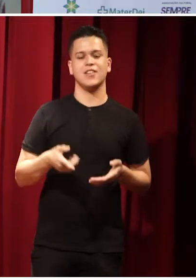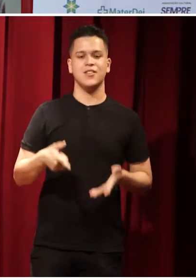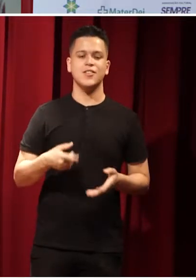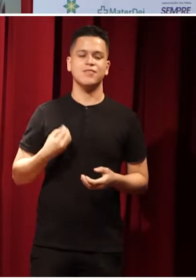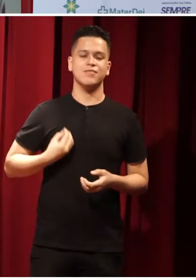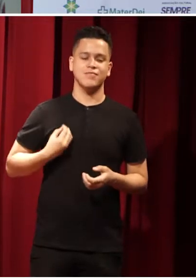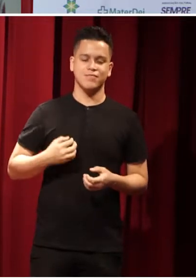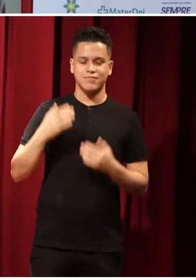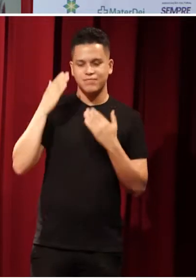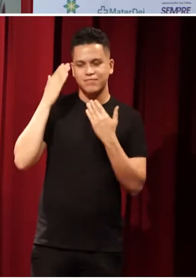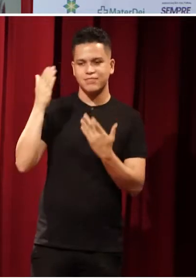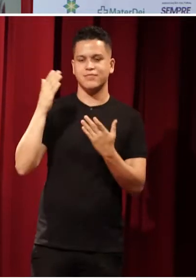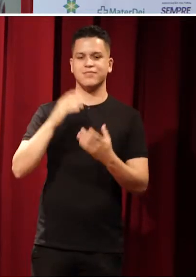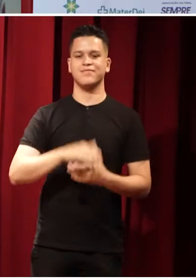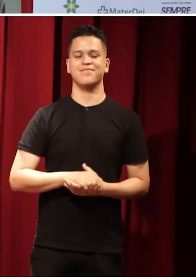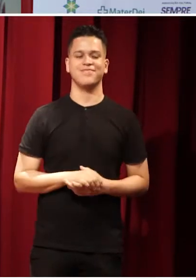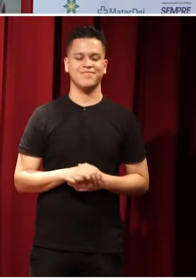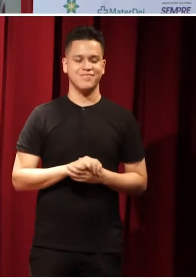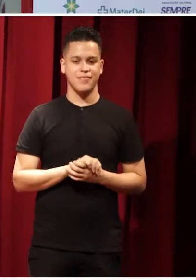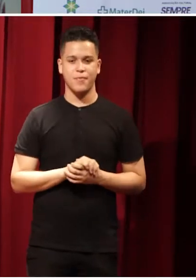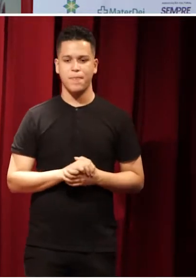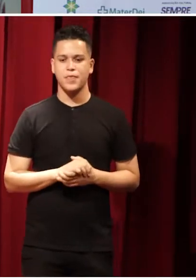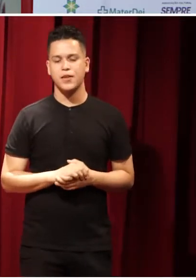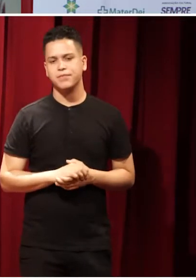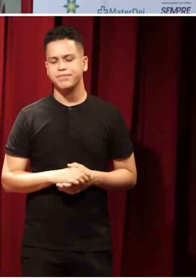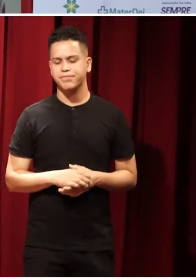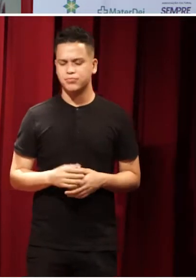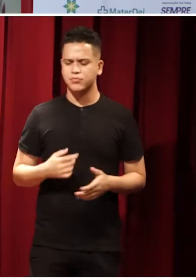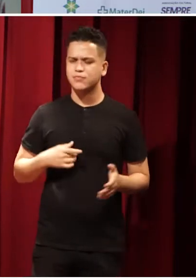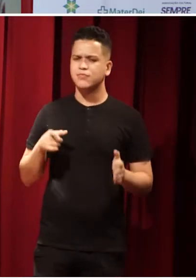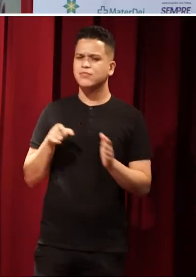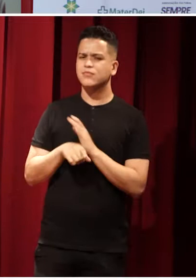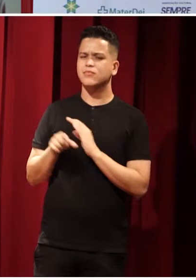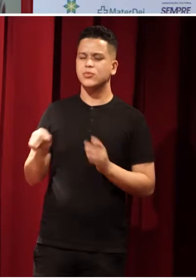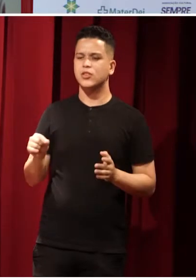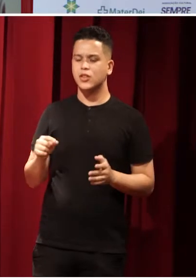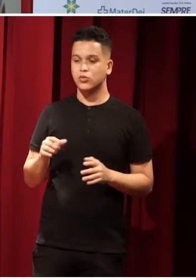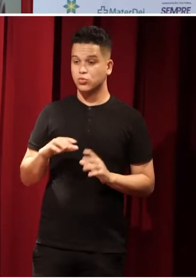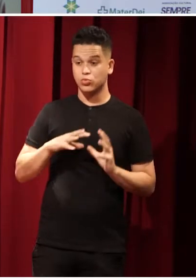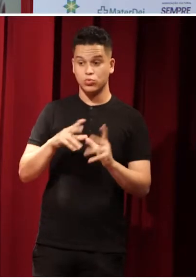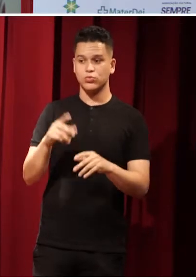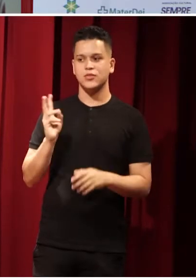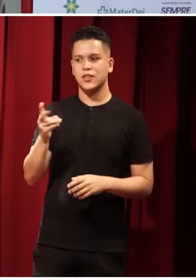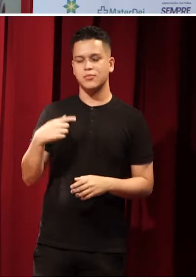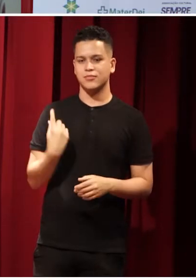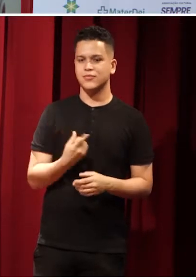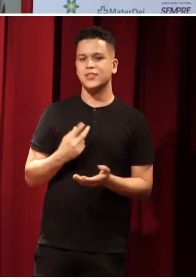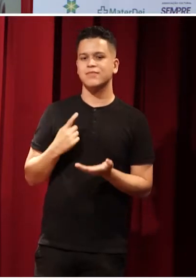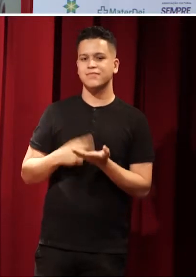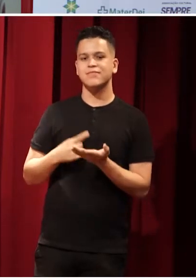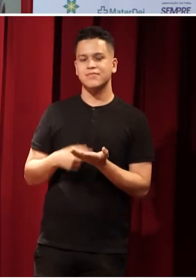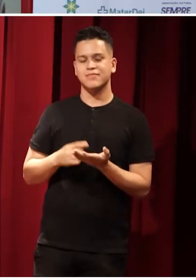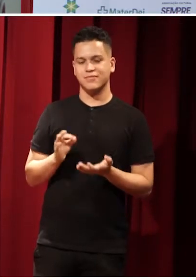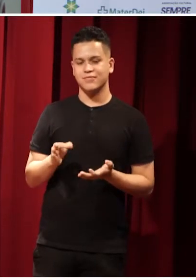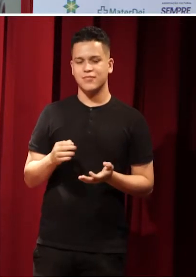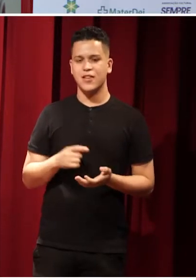gente conciliou, né? Muito obrigado. Muito bom. Querido, como eu combinei com você, que é tudo aqui combinado, viu, gente?